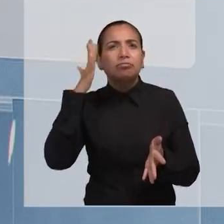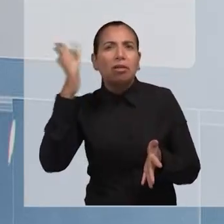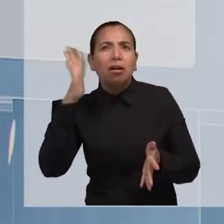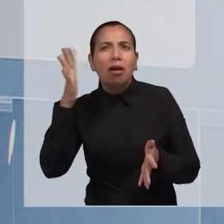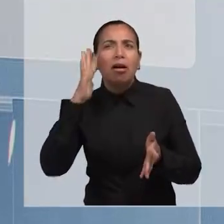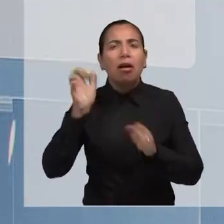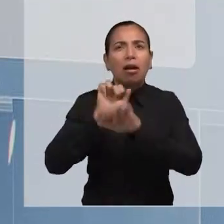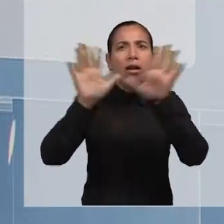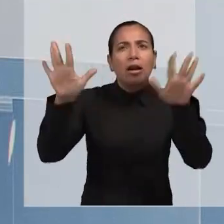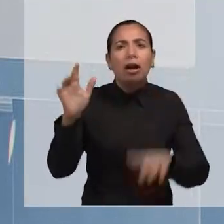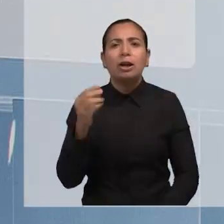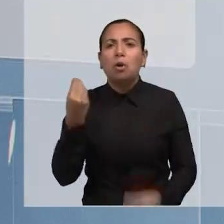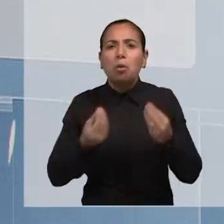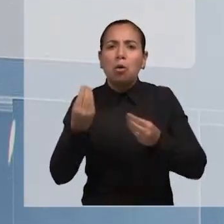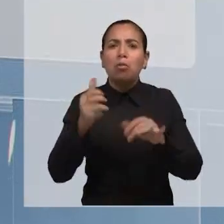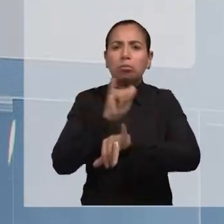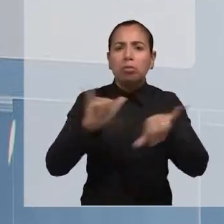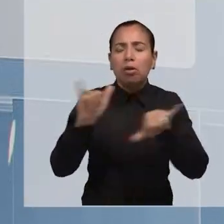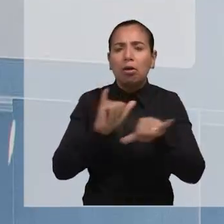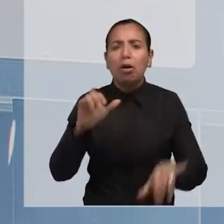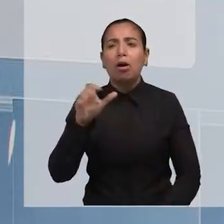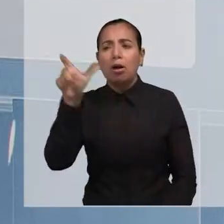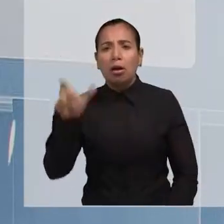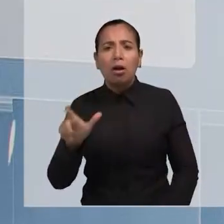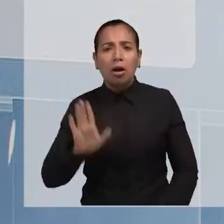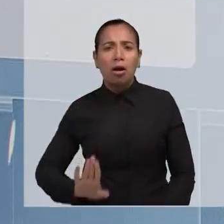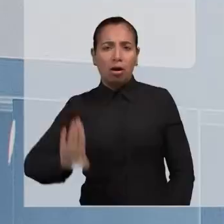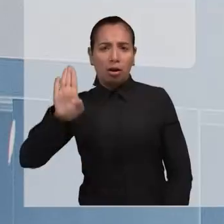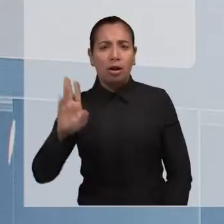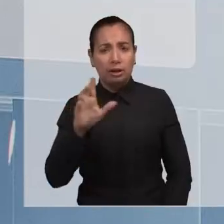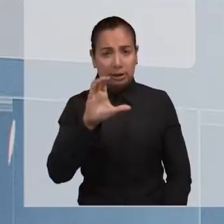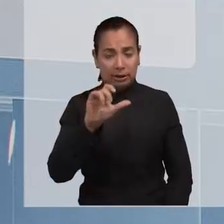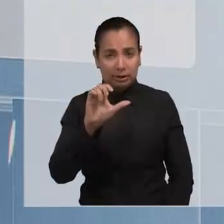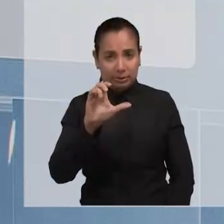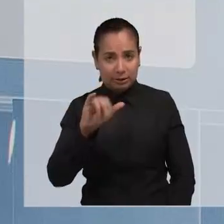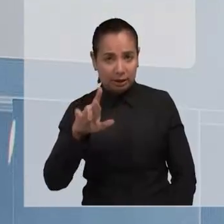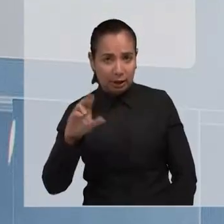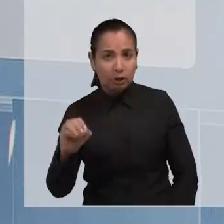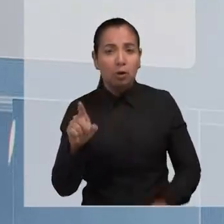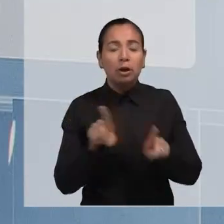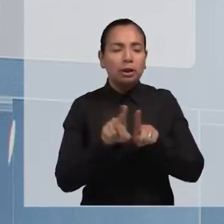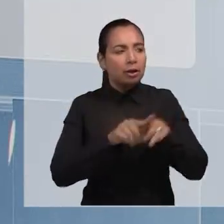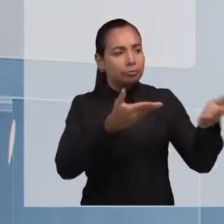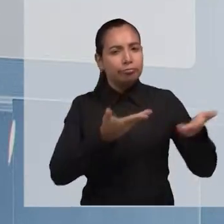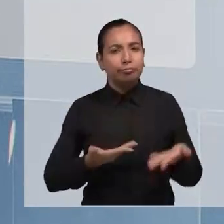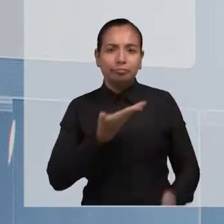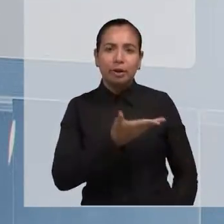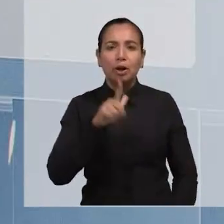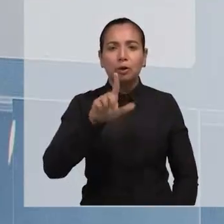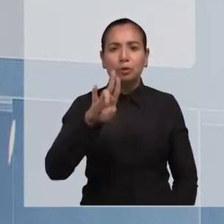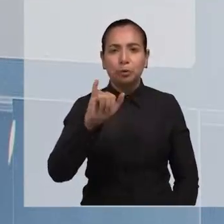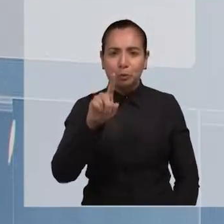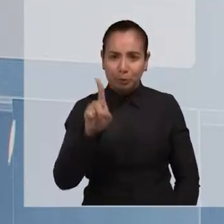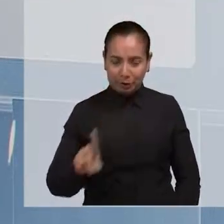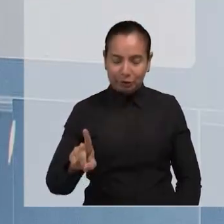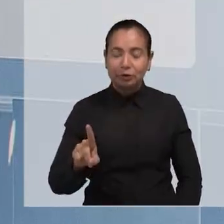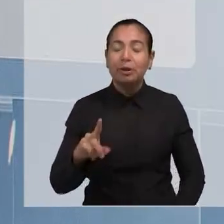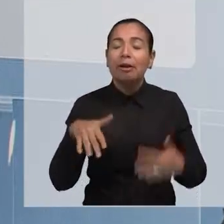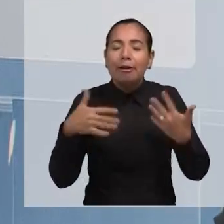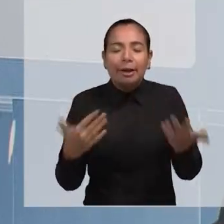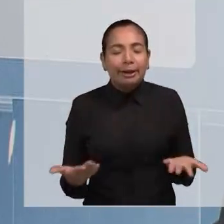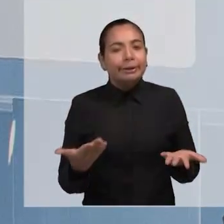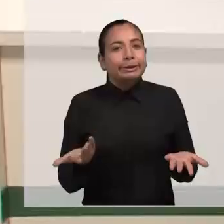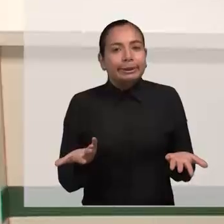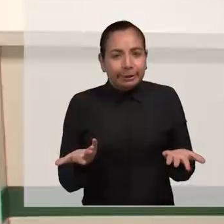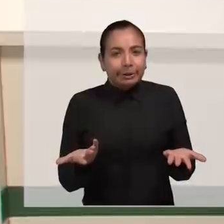está acontecendo na candidatura de Ciro e dos outros pré-candidatos. Meu companheiro Luiz Cláudio Barbosa está aqui comigo. Luiz, não tem jeito,